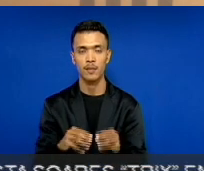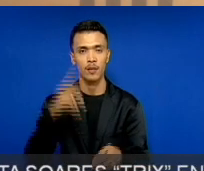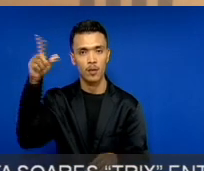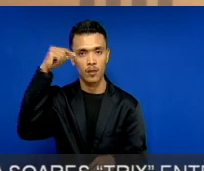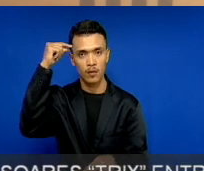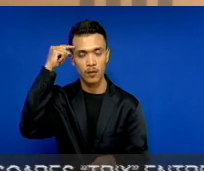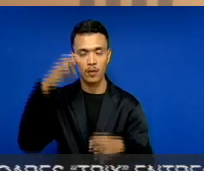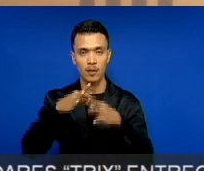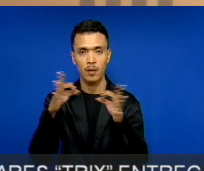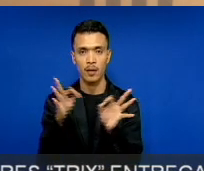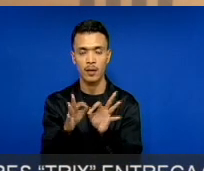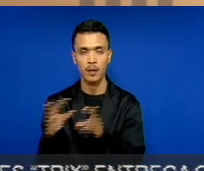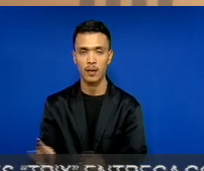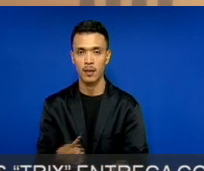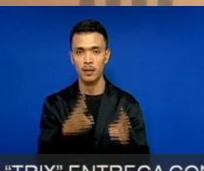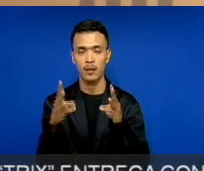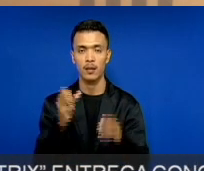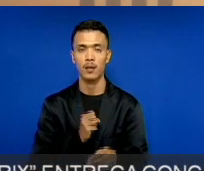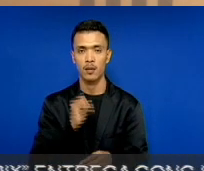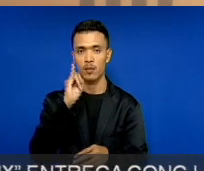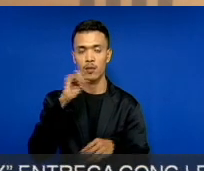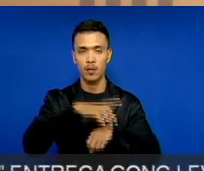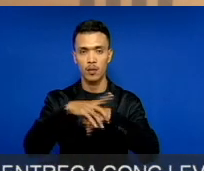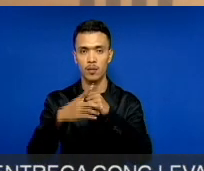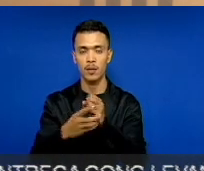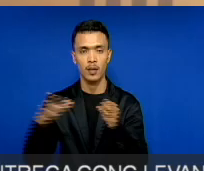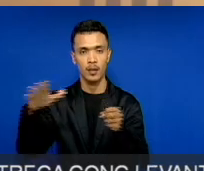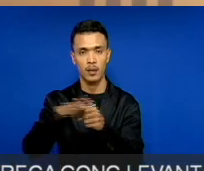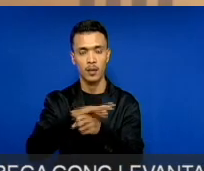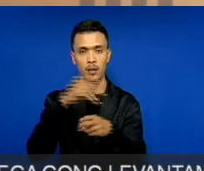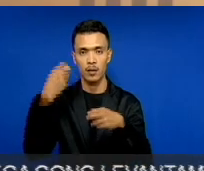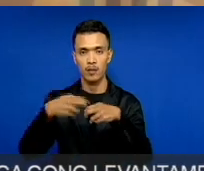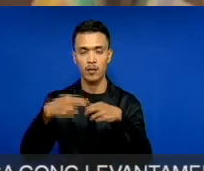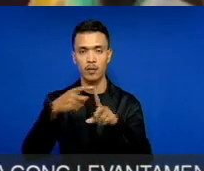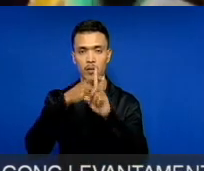Governo se normaliza a autoestrada Suai Nebe Raitaka causa russe erosão.